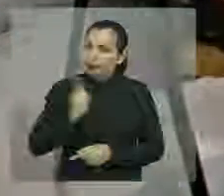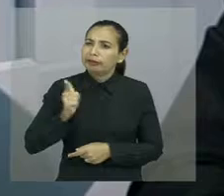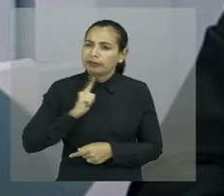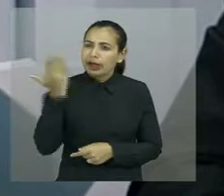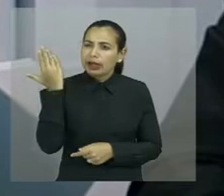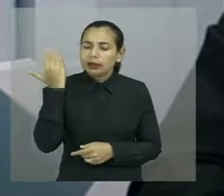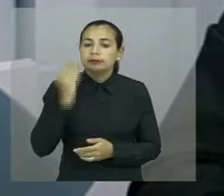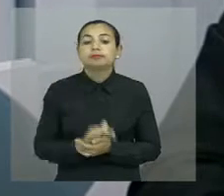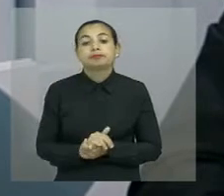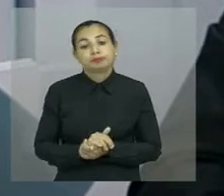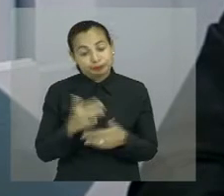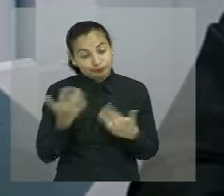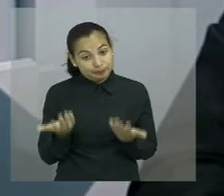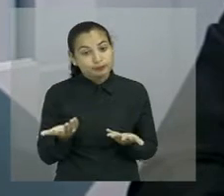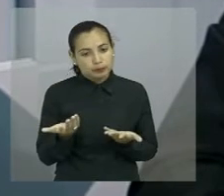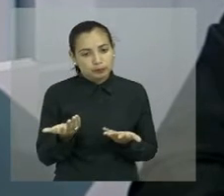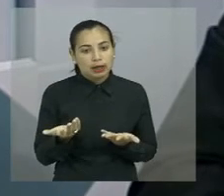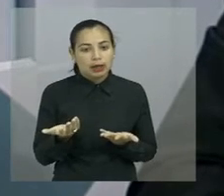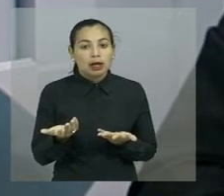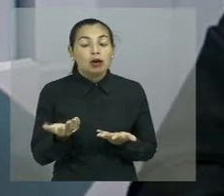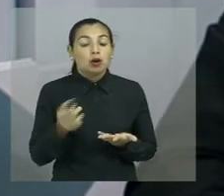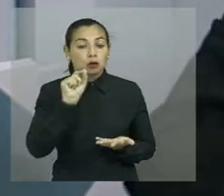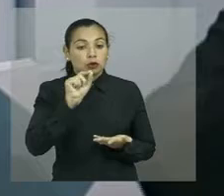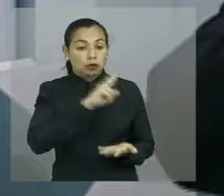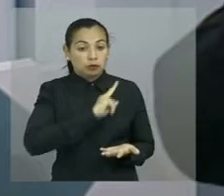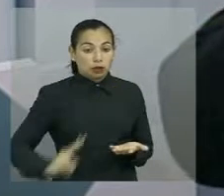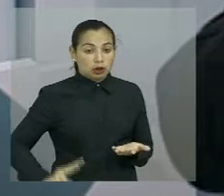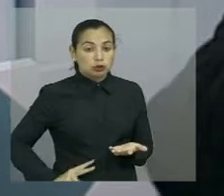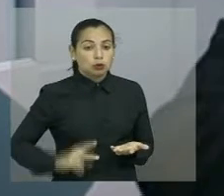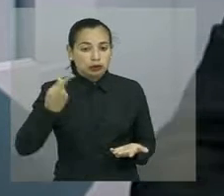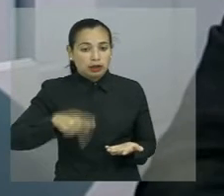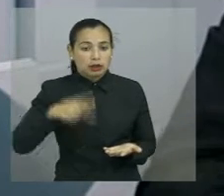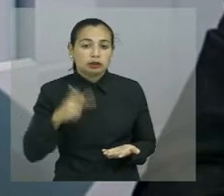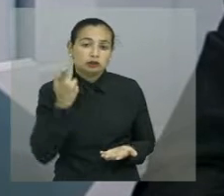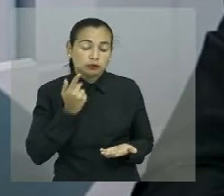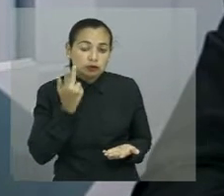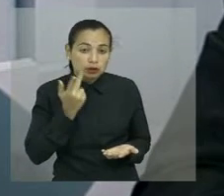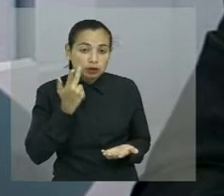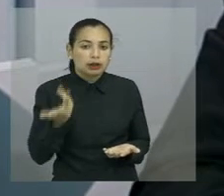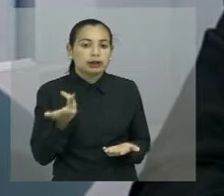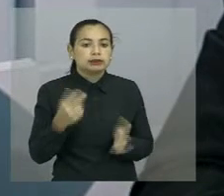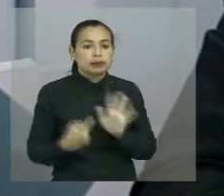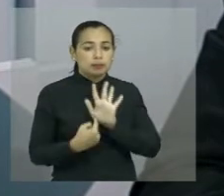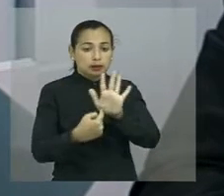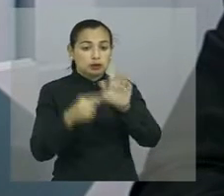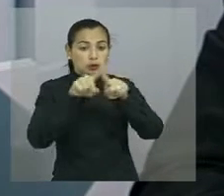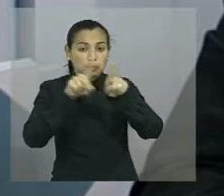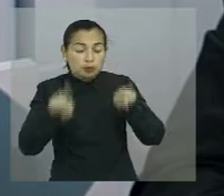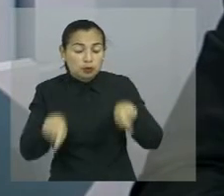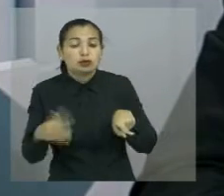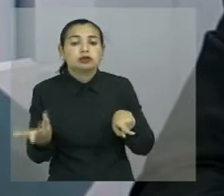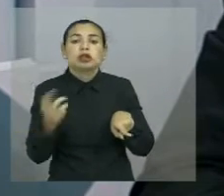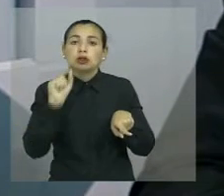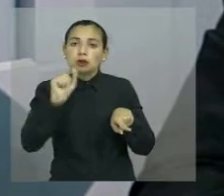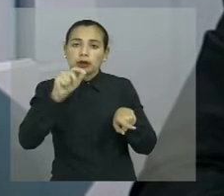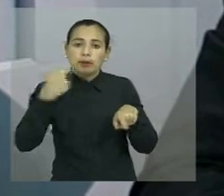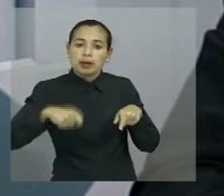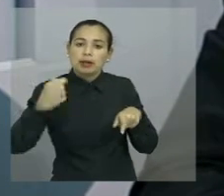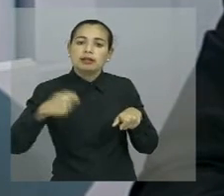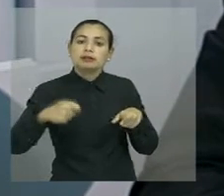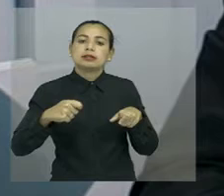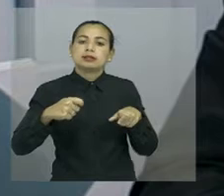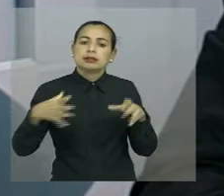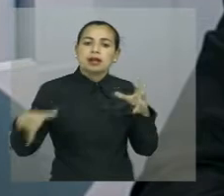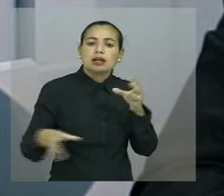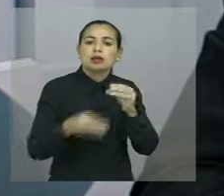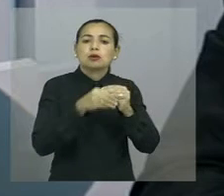neste caso, um vereador de Fortaleza, uma vereadora, ela apresentou um projeto que pretendia incluir no